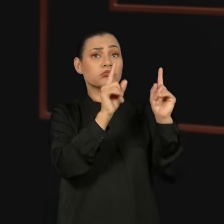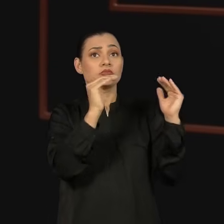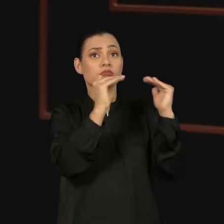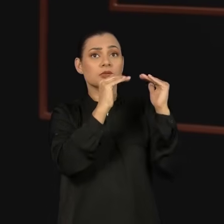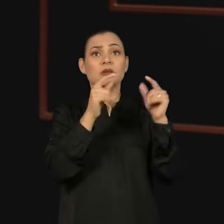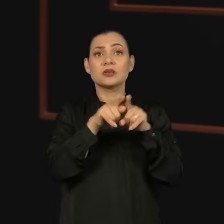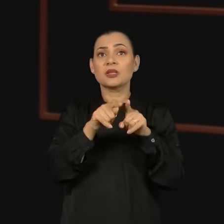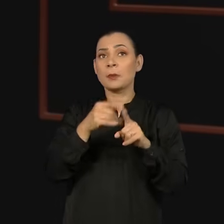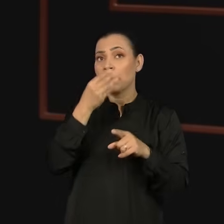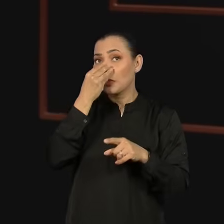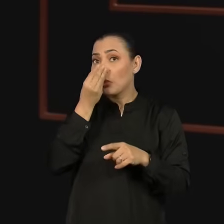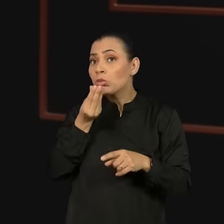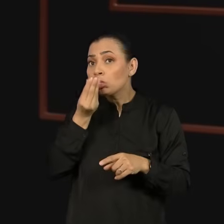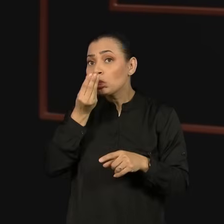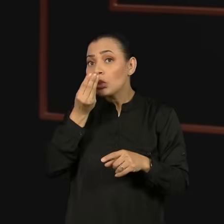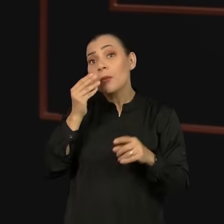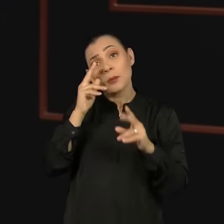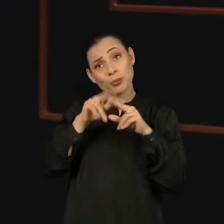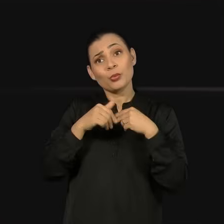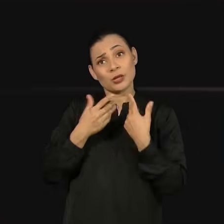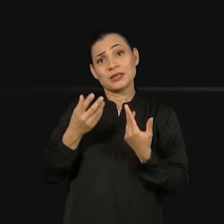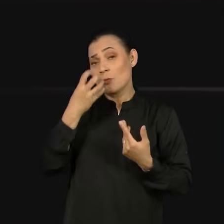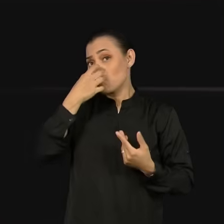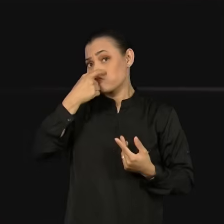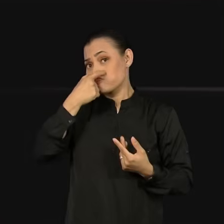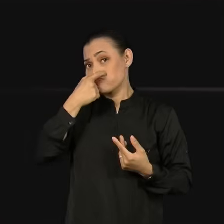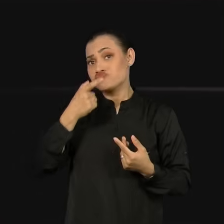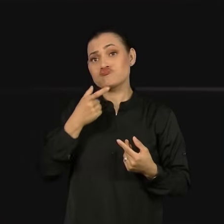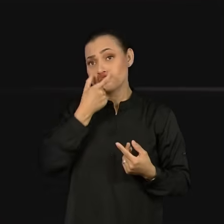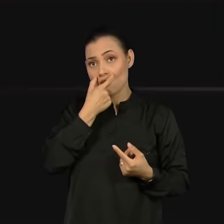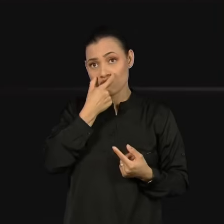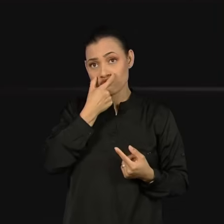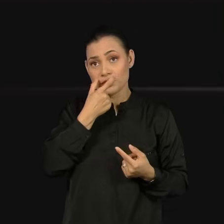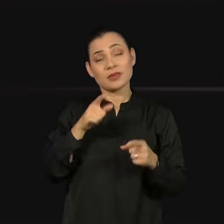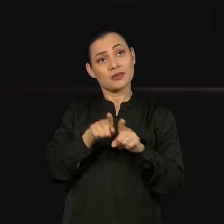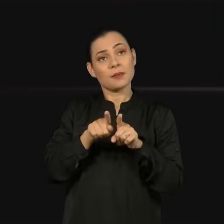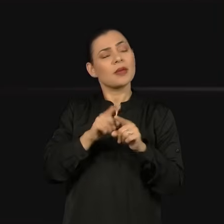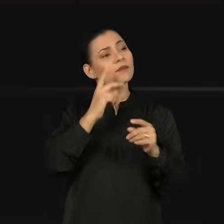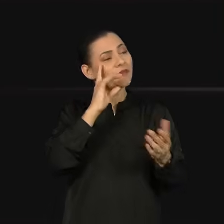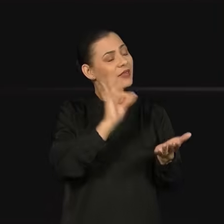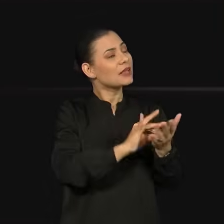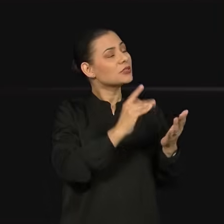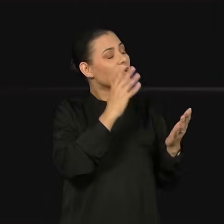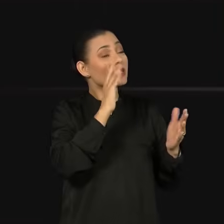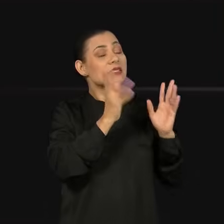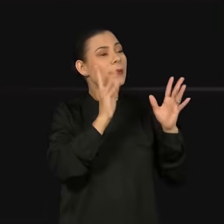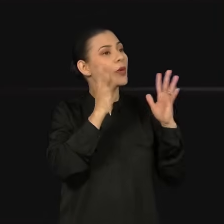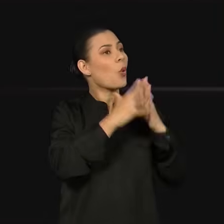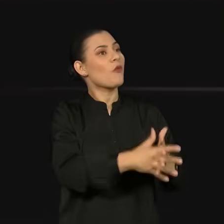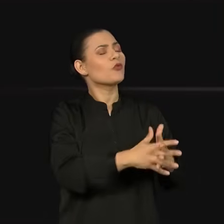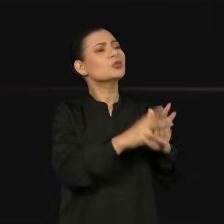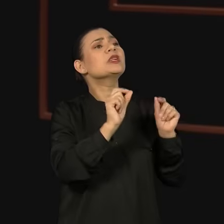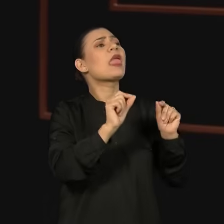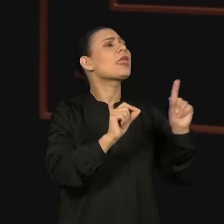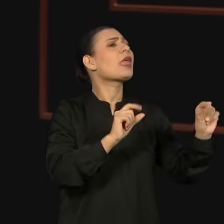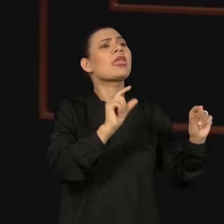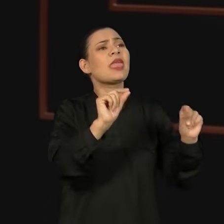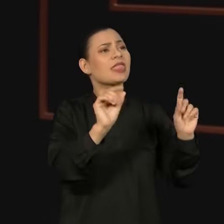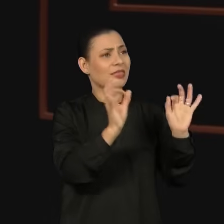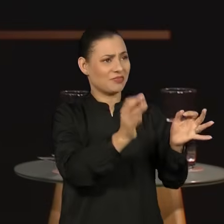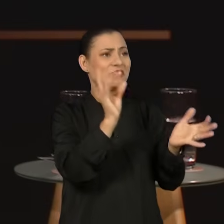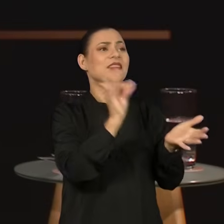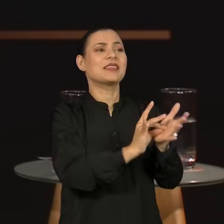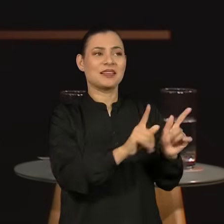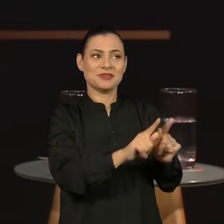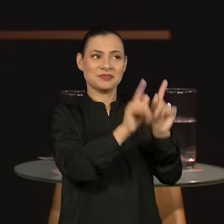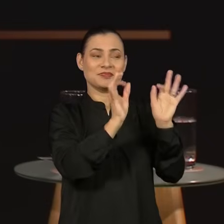têm nariz grande, né? Então... Mas é inacreditável mesmo, as pessoas confundem, né? Quem é Tíbio, quem é Perônio. É isso.